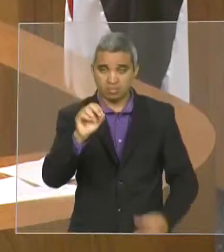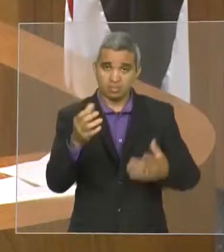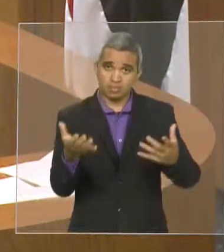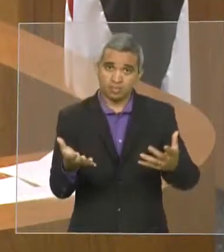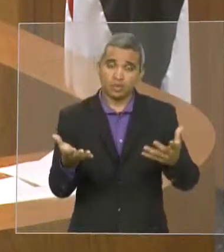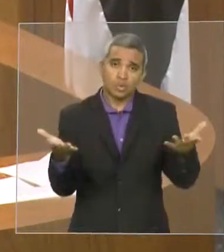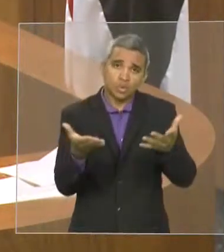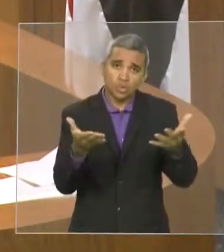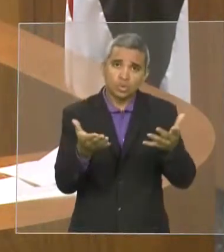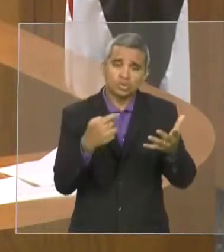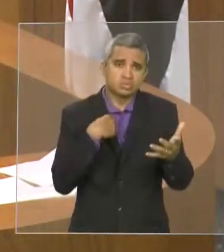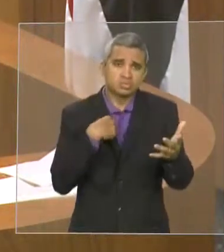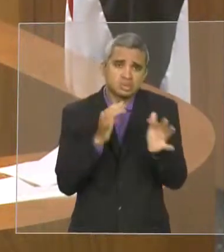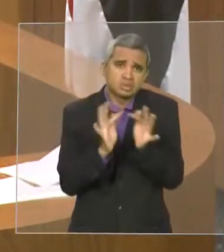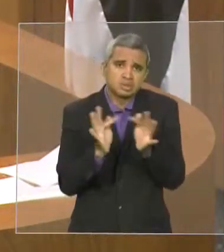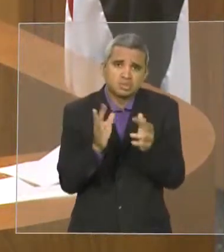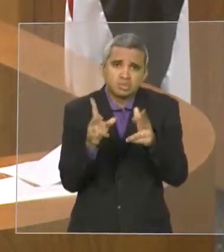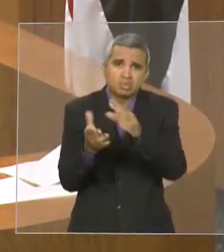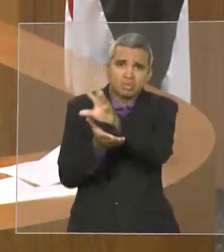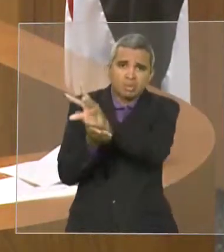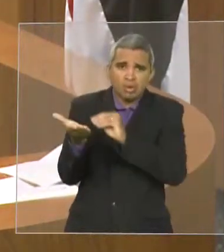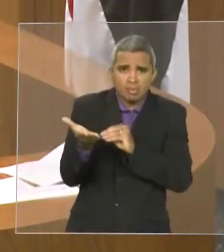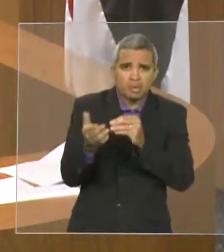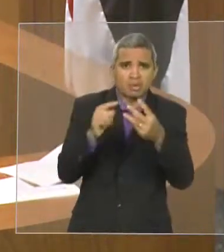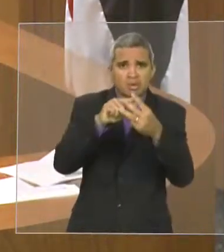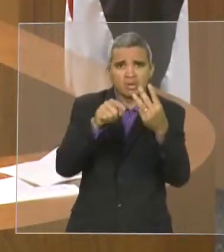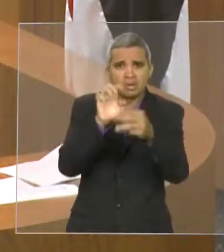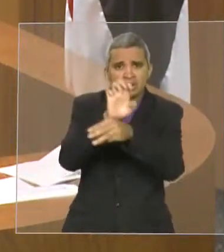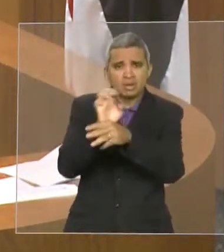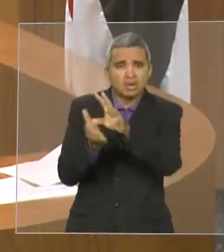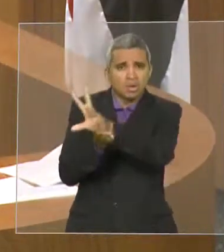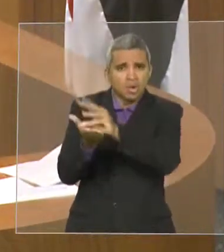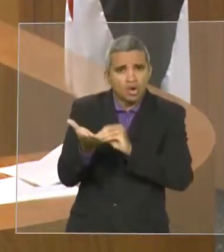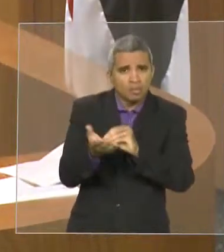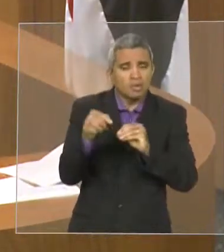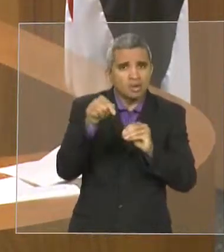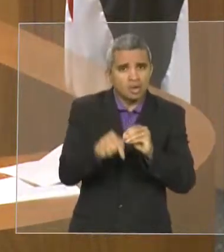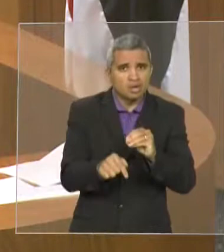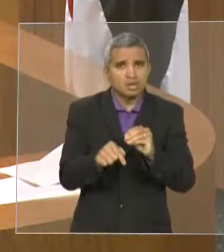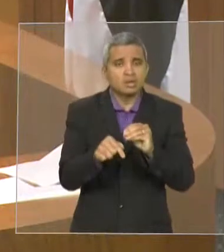colocar as empresas maranhenses na discussão da política de